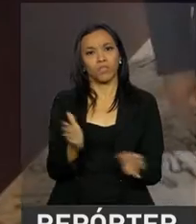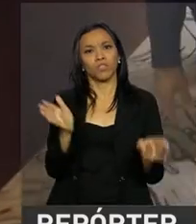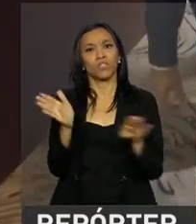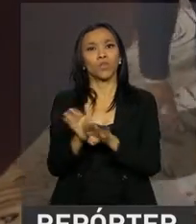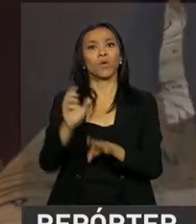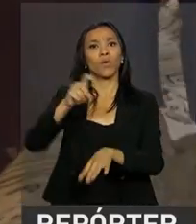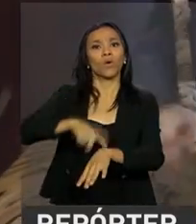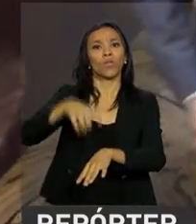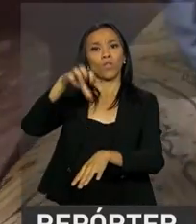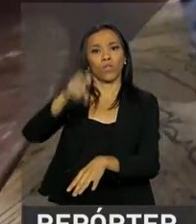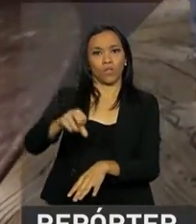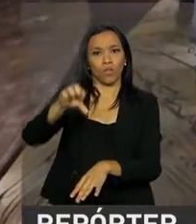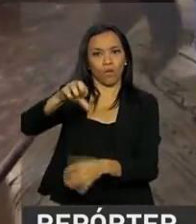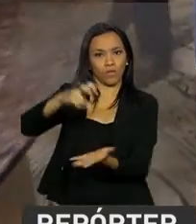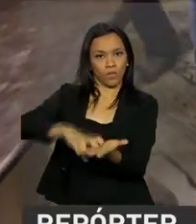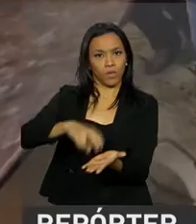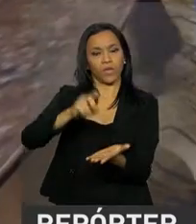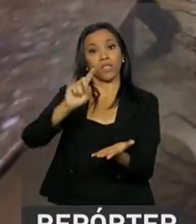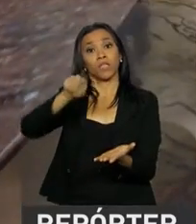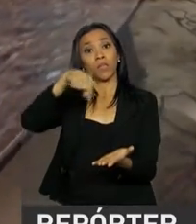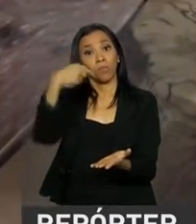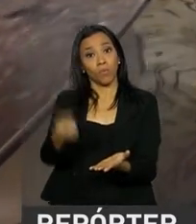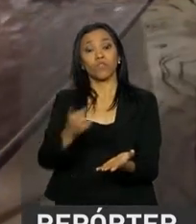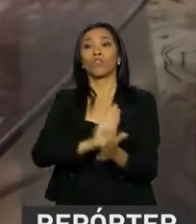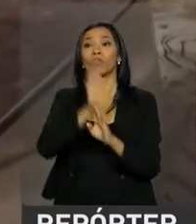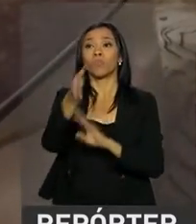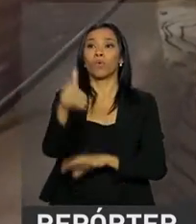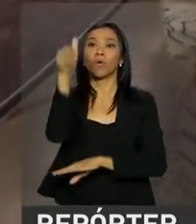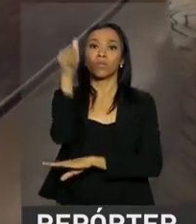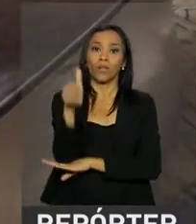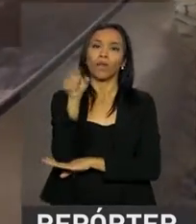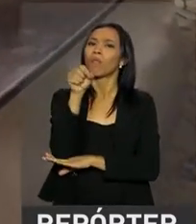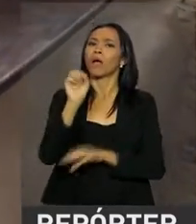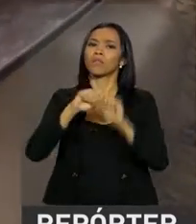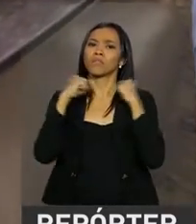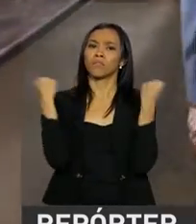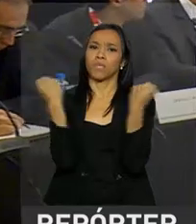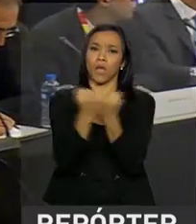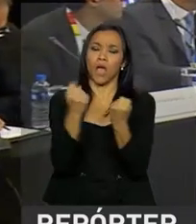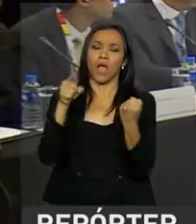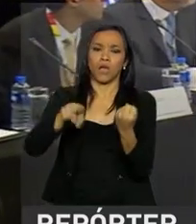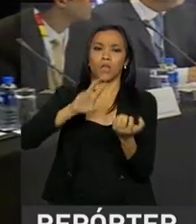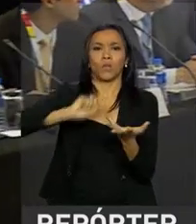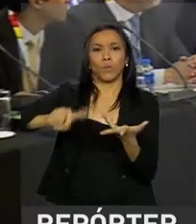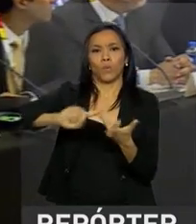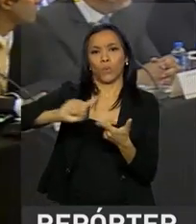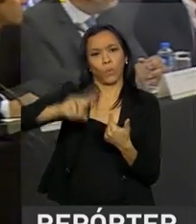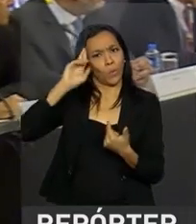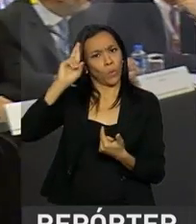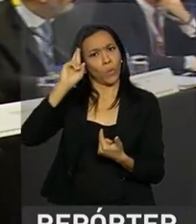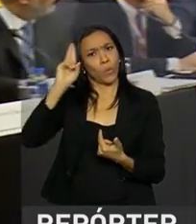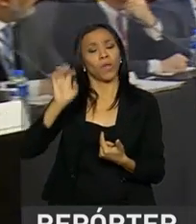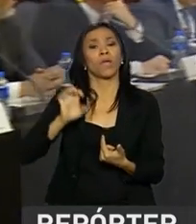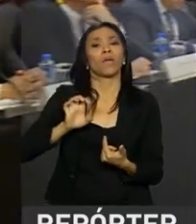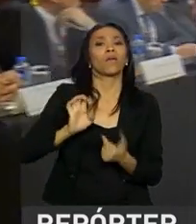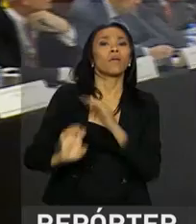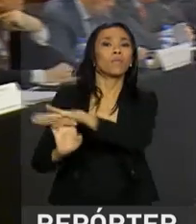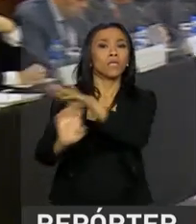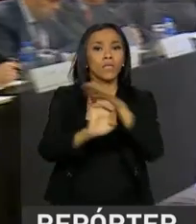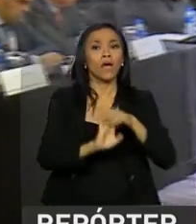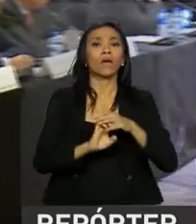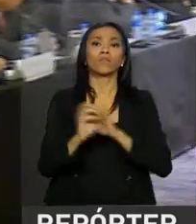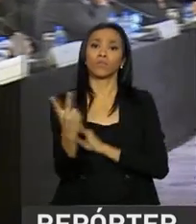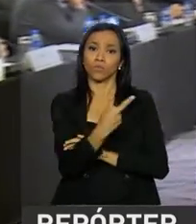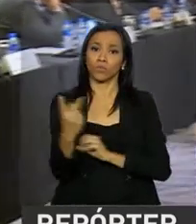local. Michel Temer seguiu direto para o hotel, onde aconteceu um seminário com empresários e investidores chineses e brasileiros, que